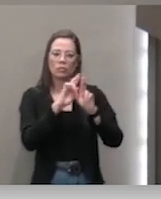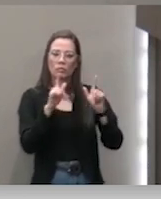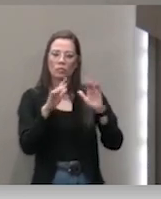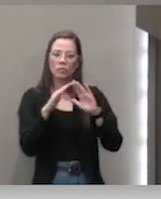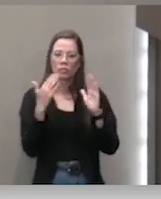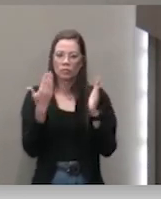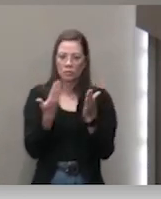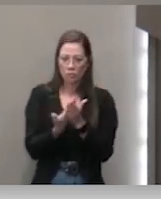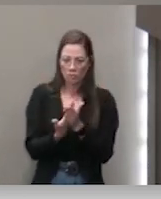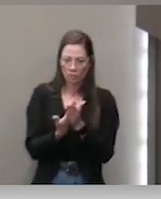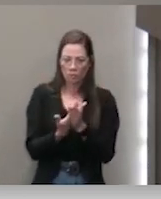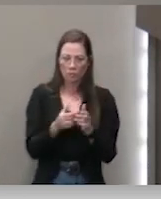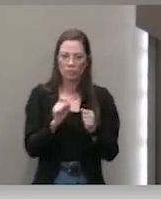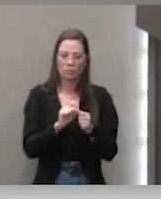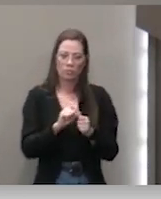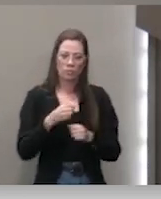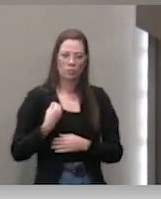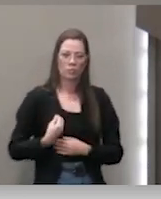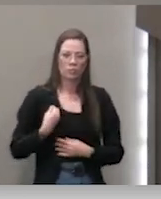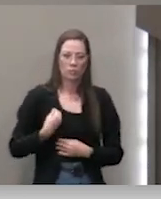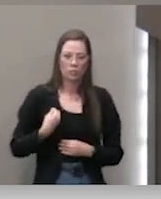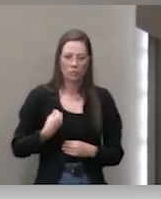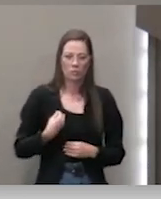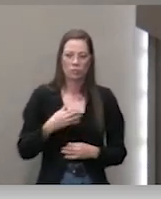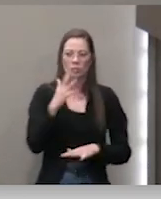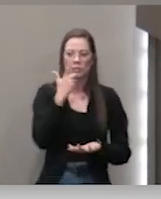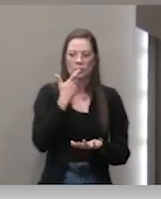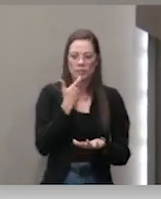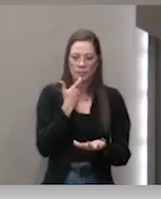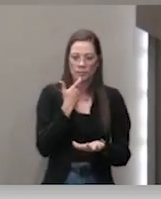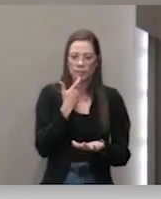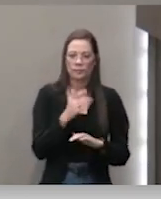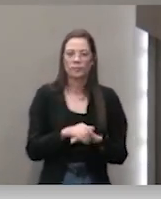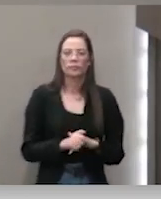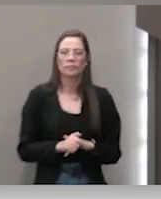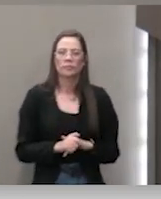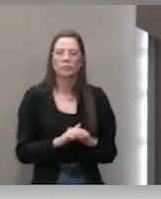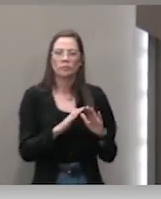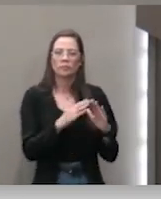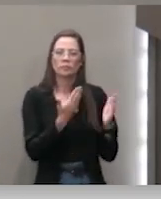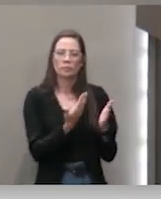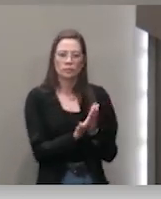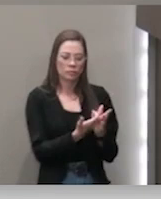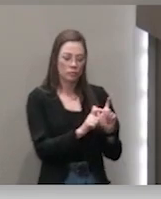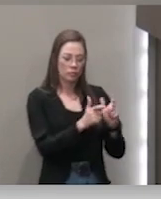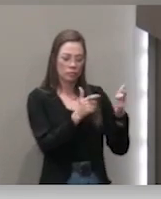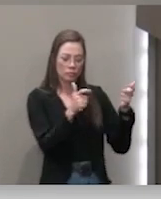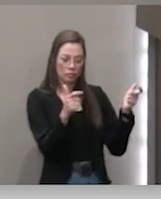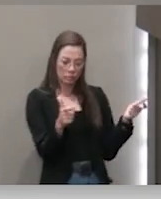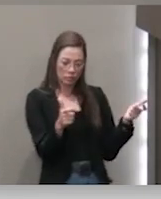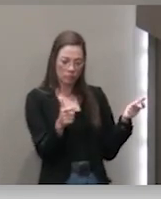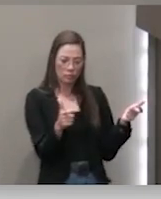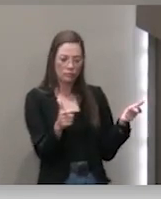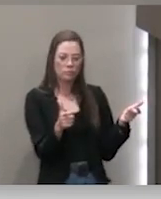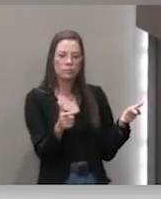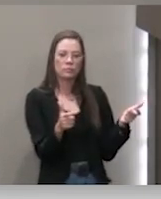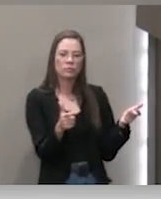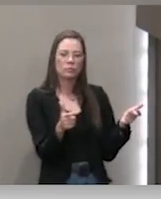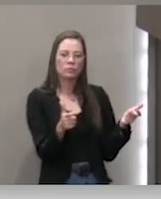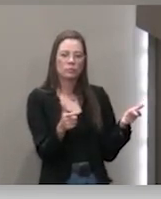escola cívico-militar faz na vida de uma criança. Escola com os